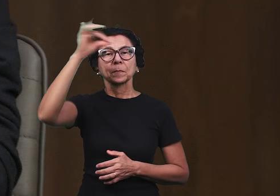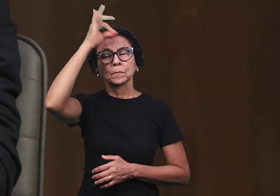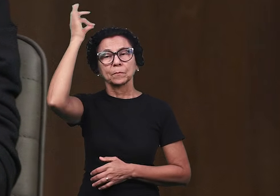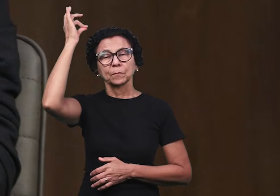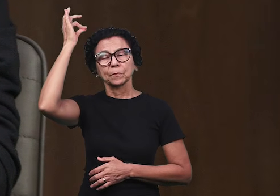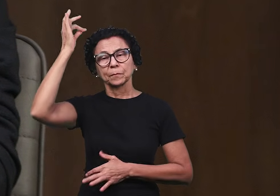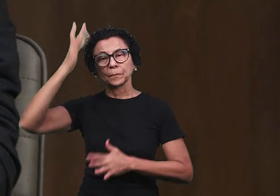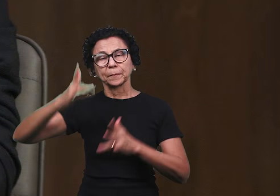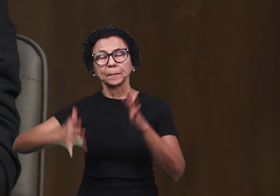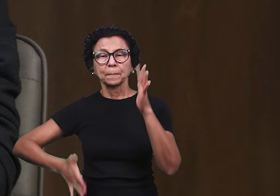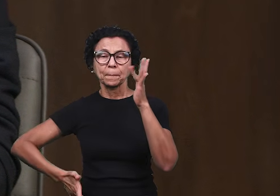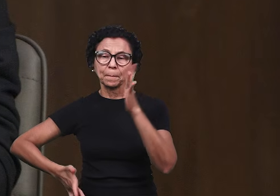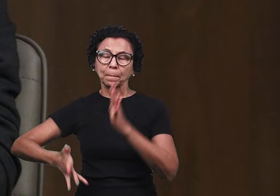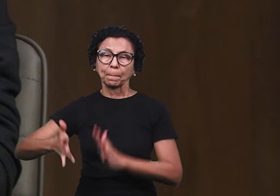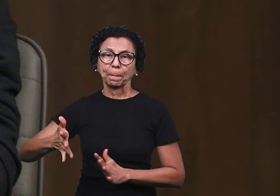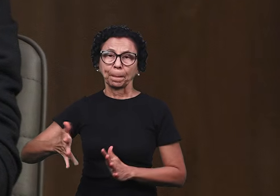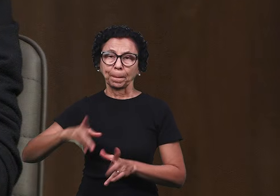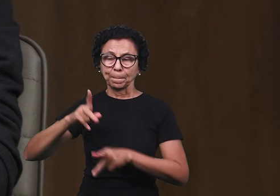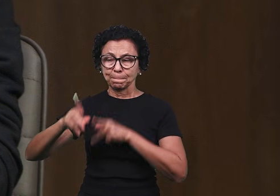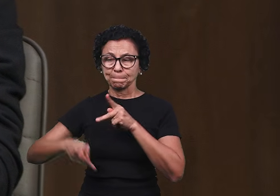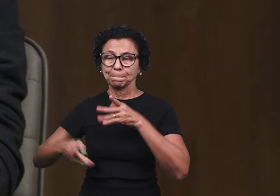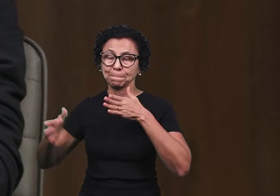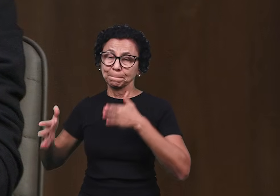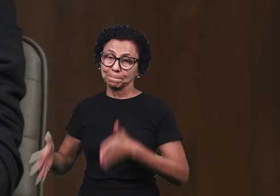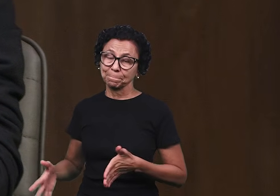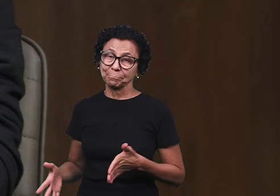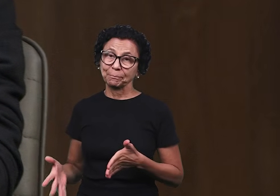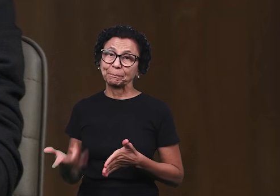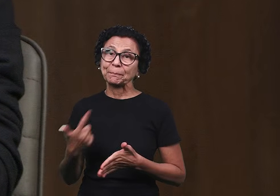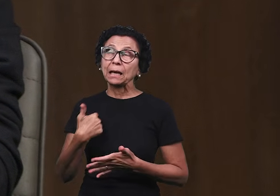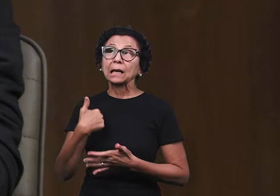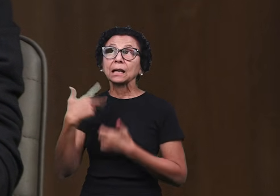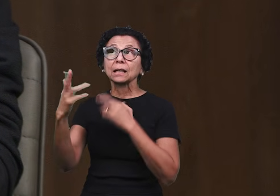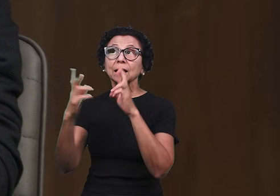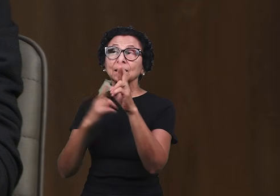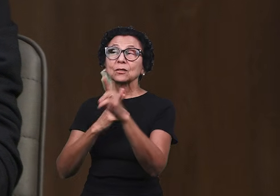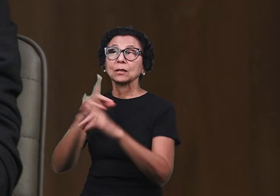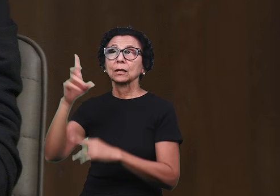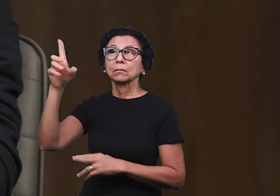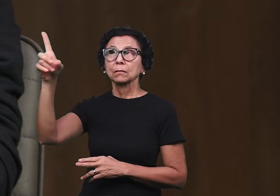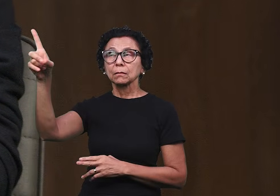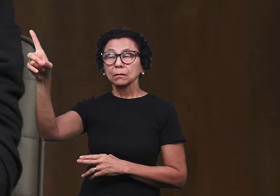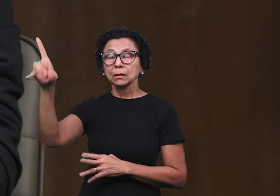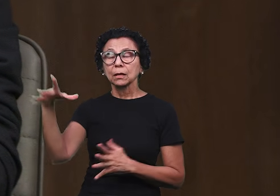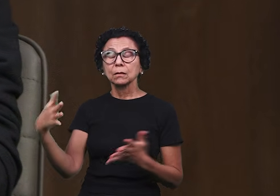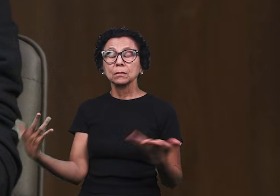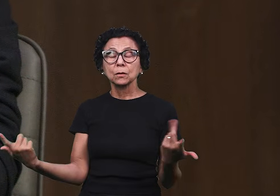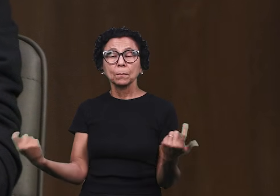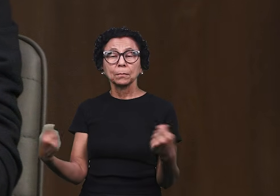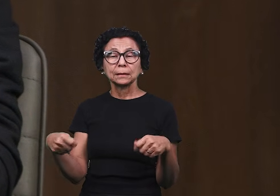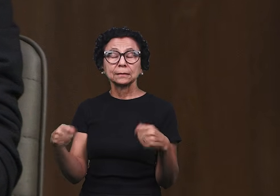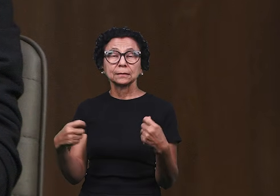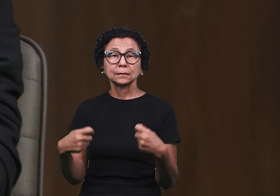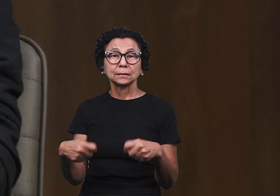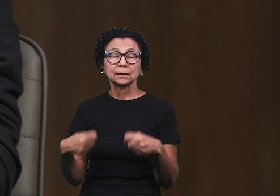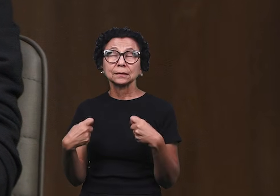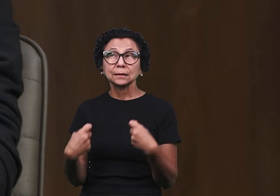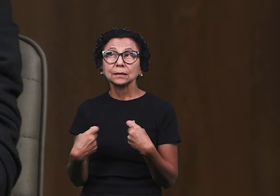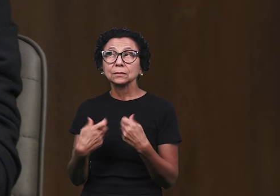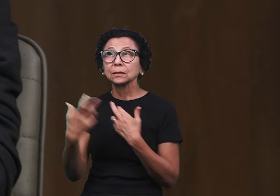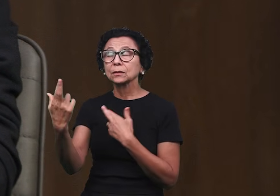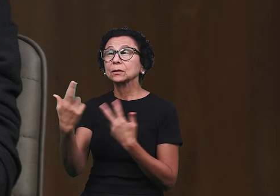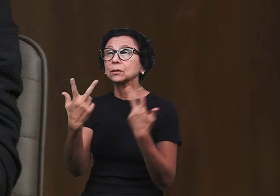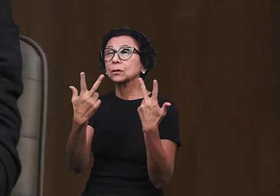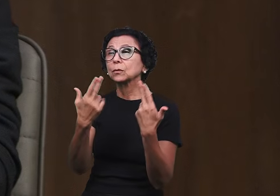foi derramado sobre a igreja. Então, André, se eu quero me relacionar com Deus, eu preciso, se eu quero ter essa relação